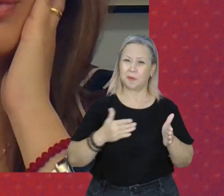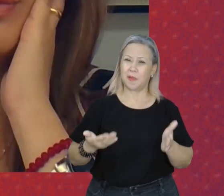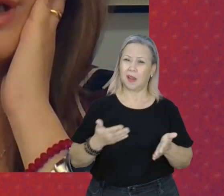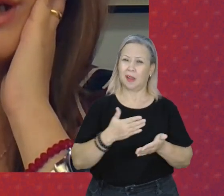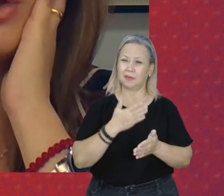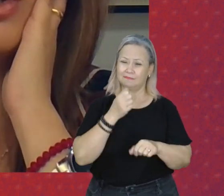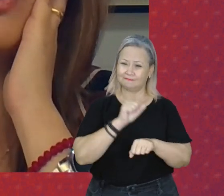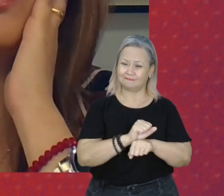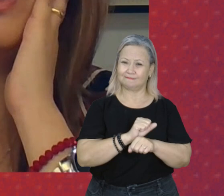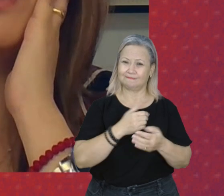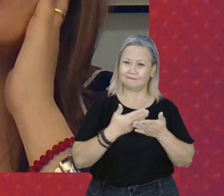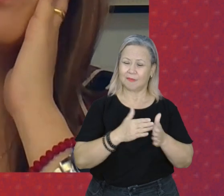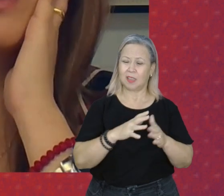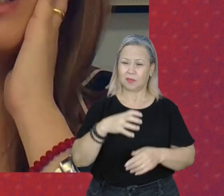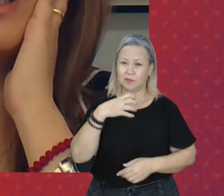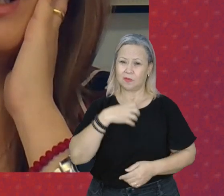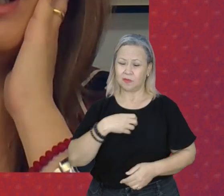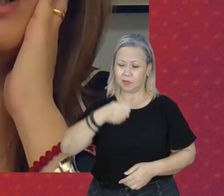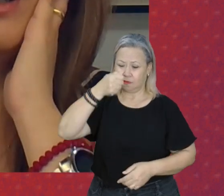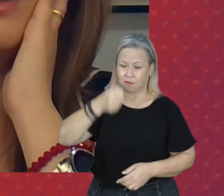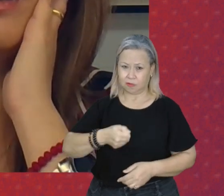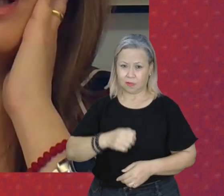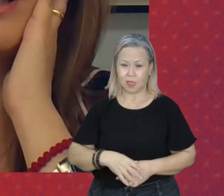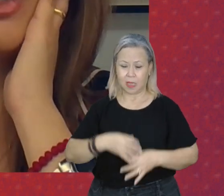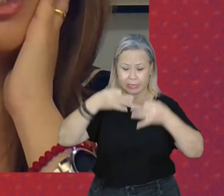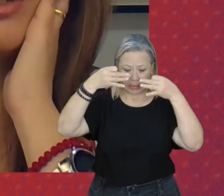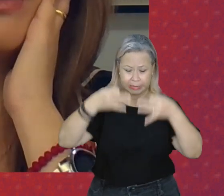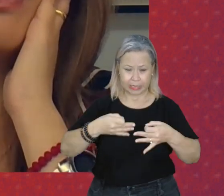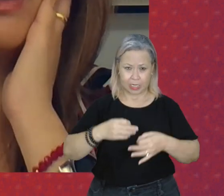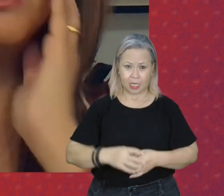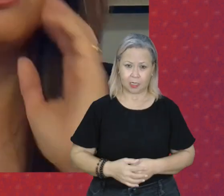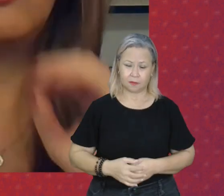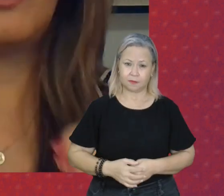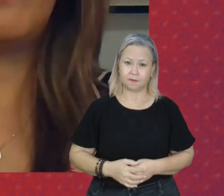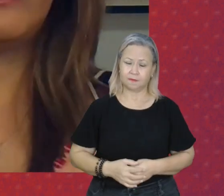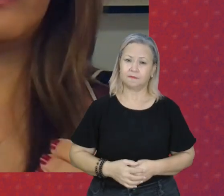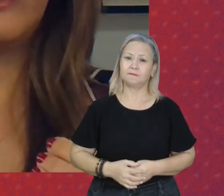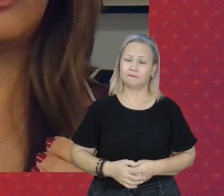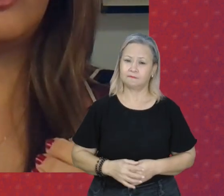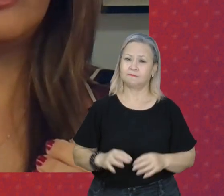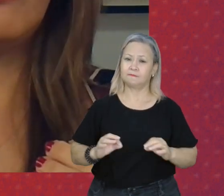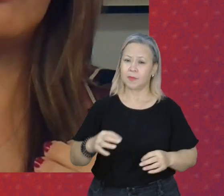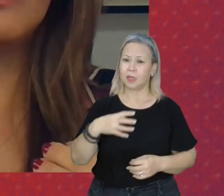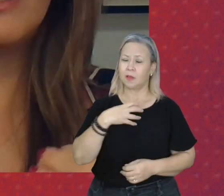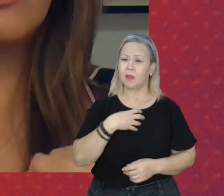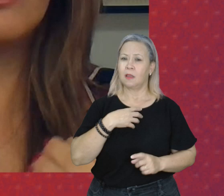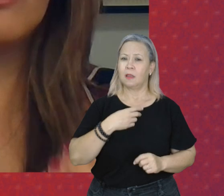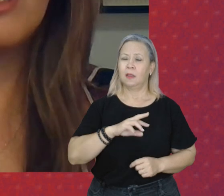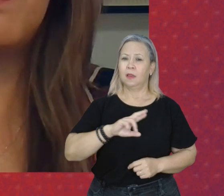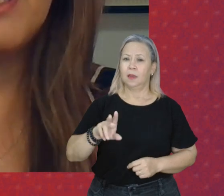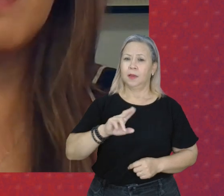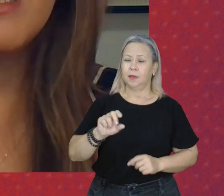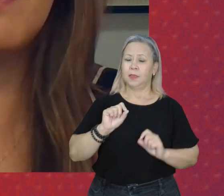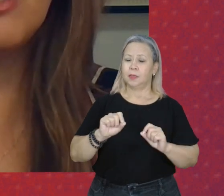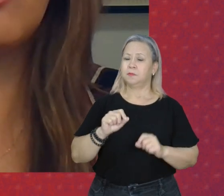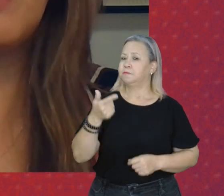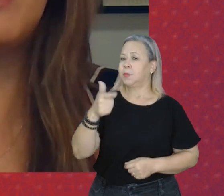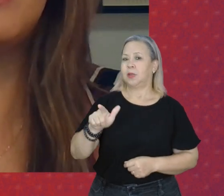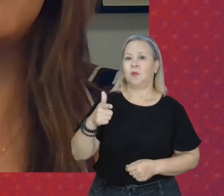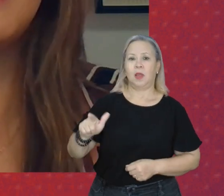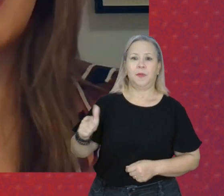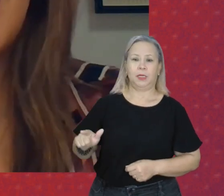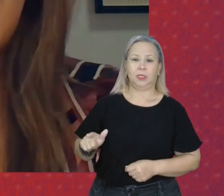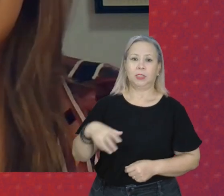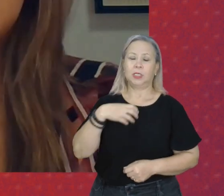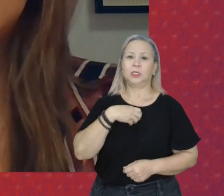mais contundente, de forma né, que a gente não, que isso não se repita, mas também de